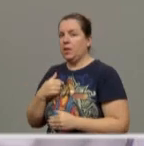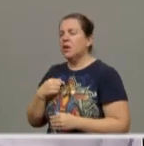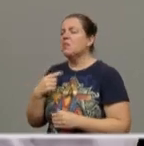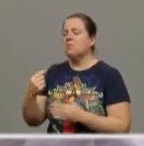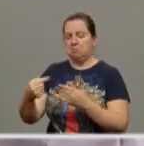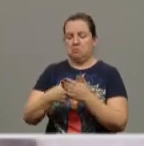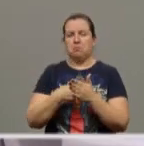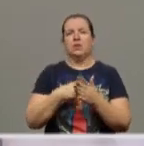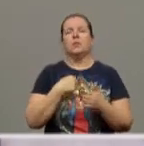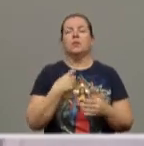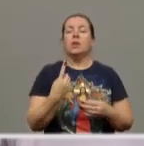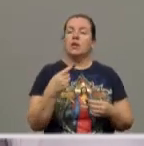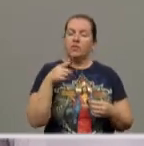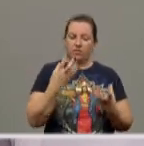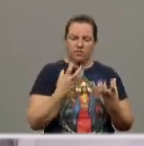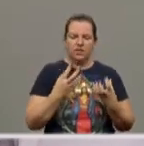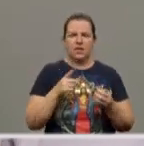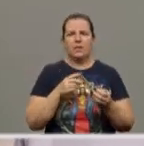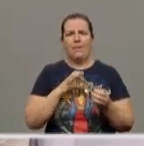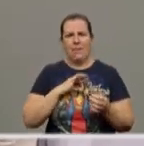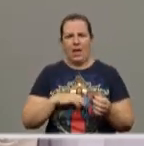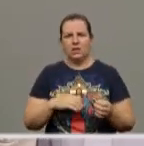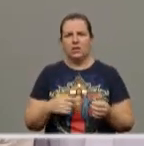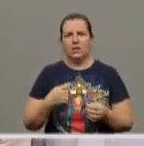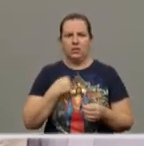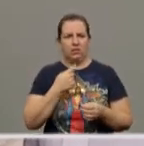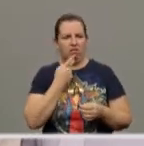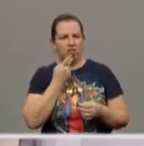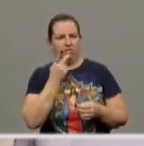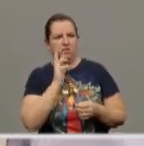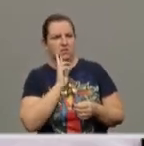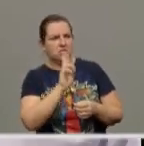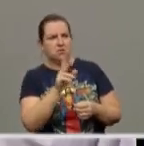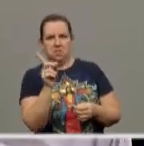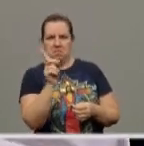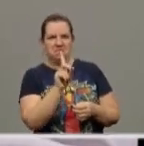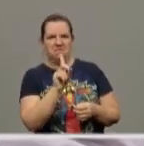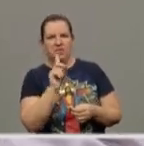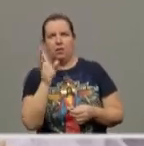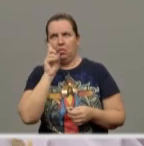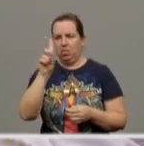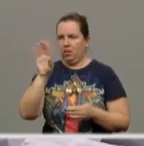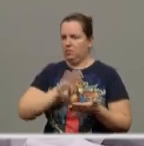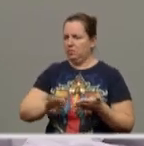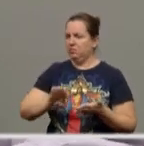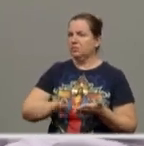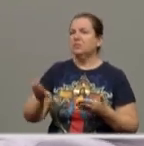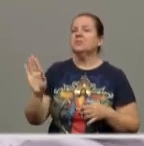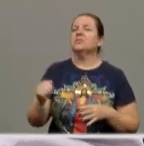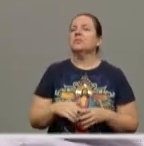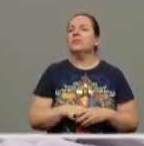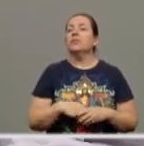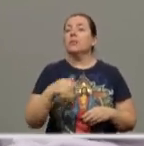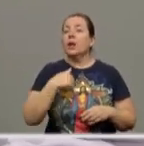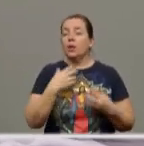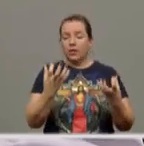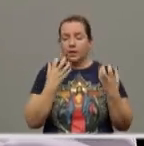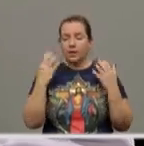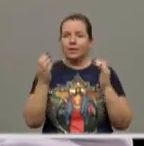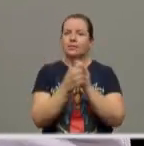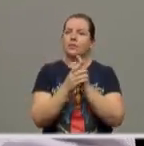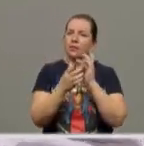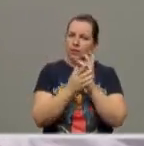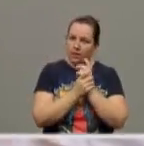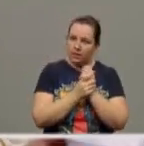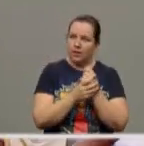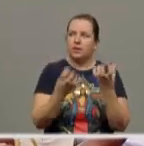aqui, um padre. Eu queria ser, né, casar, ser pai de 6 filhos,